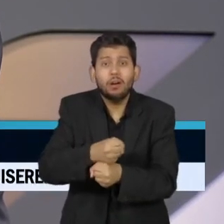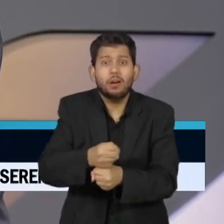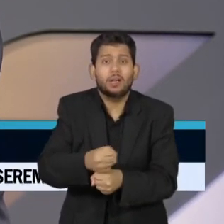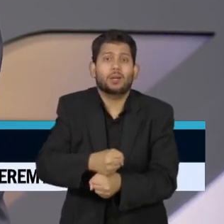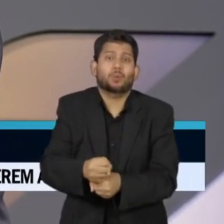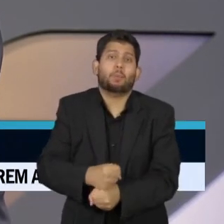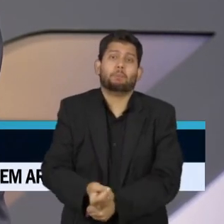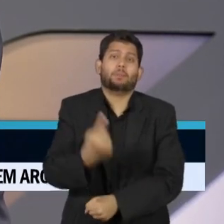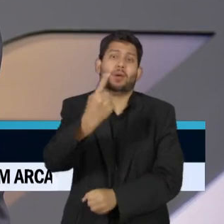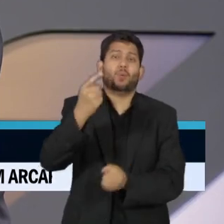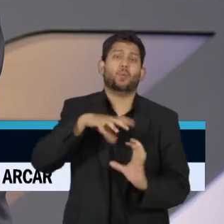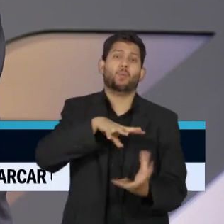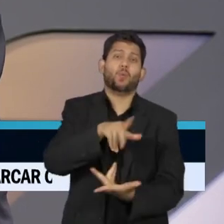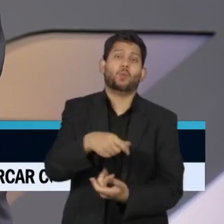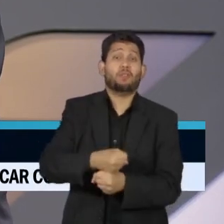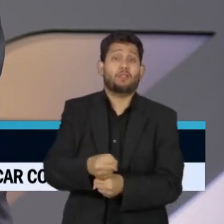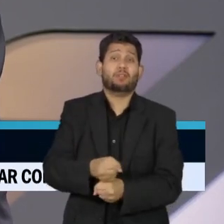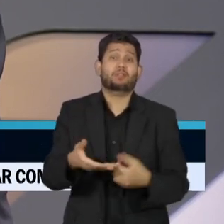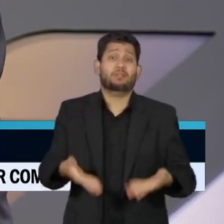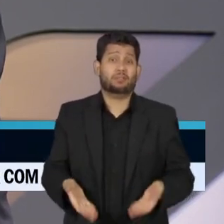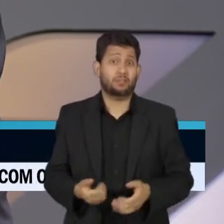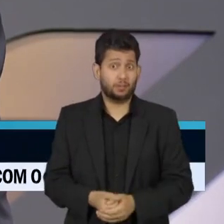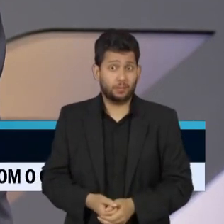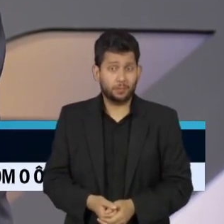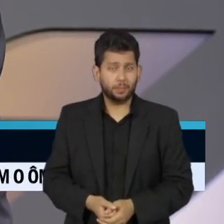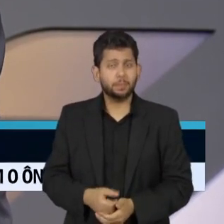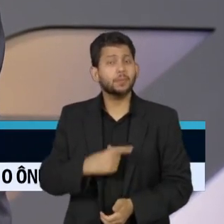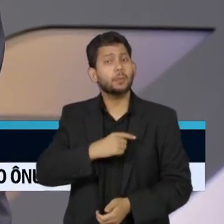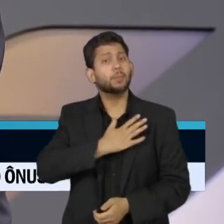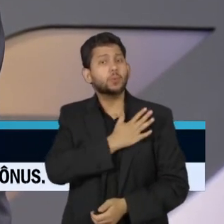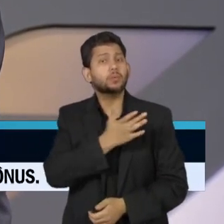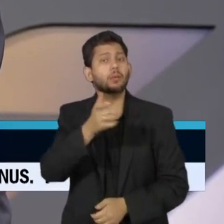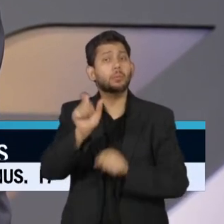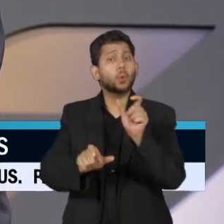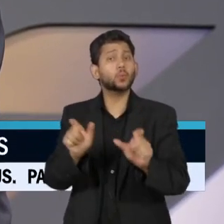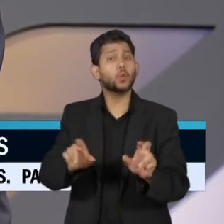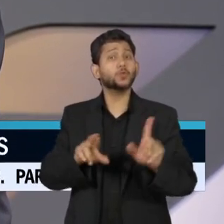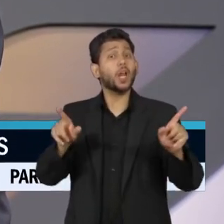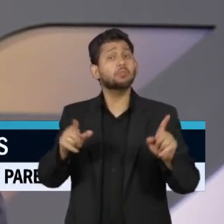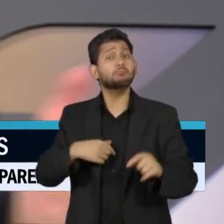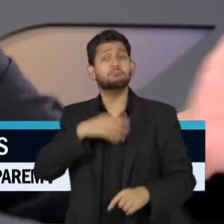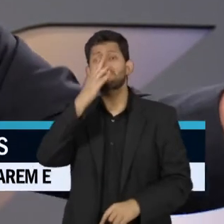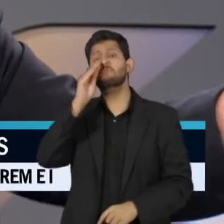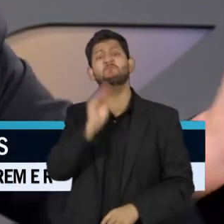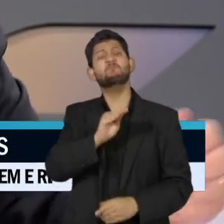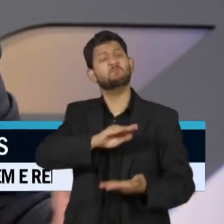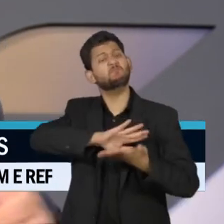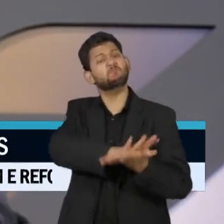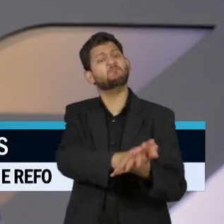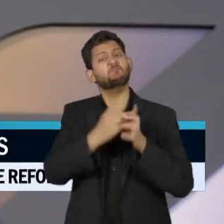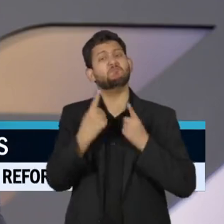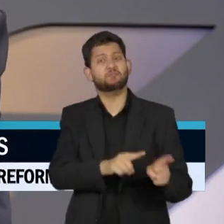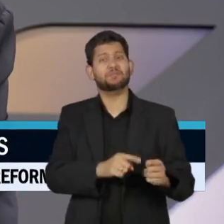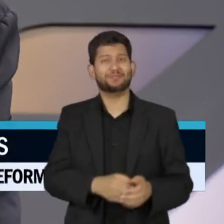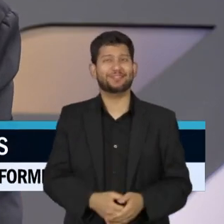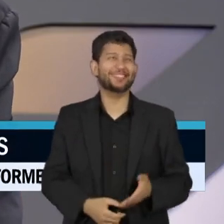mundo, né? É o preconceito contra a diferença. Também estamos